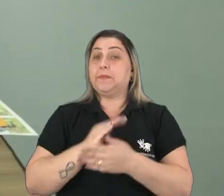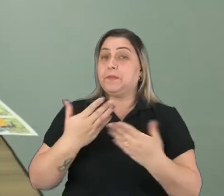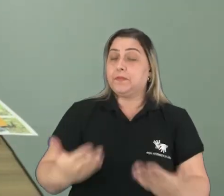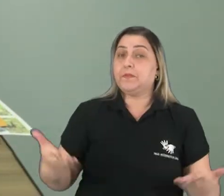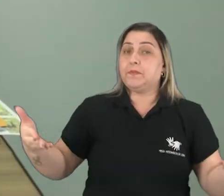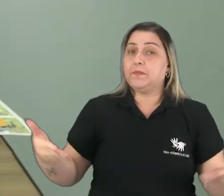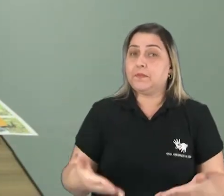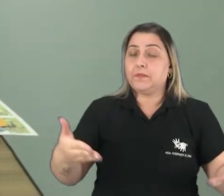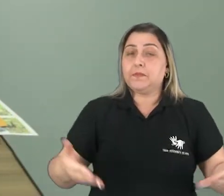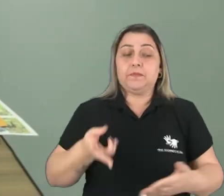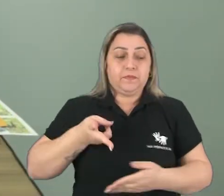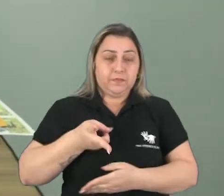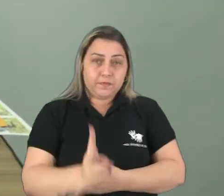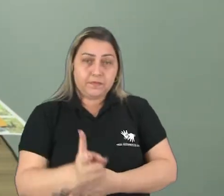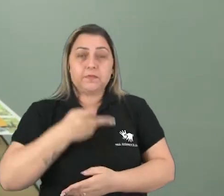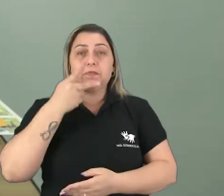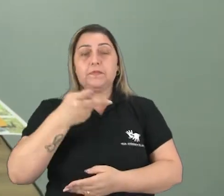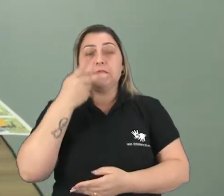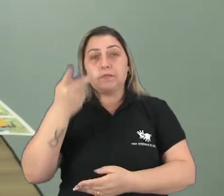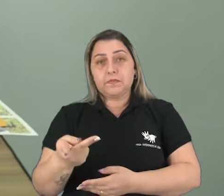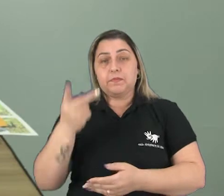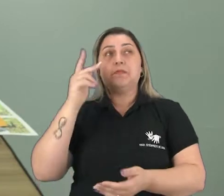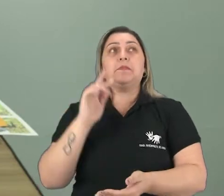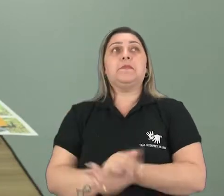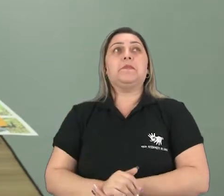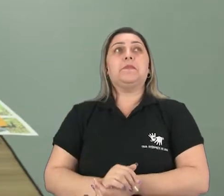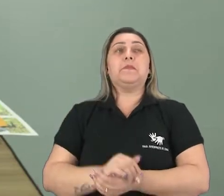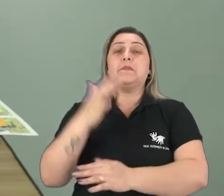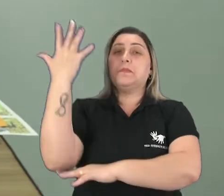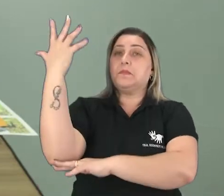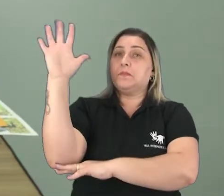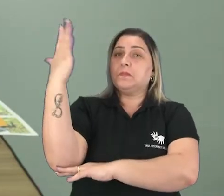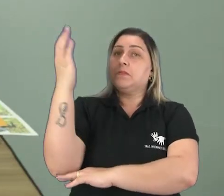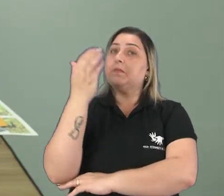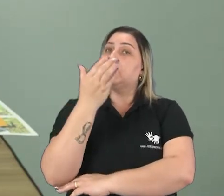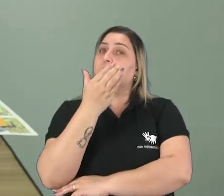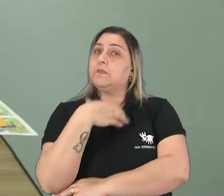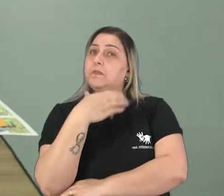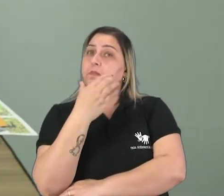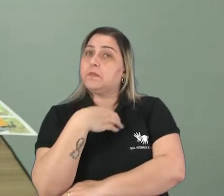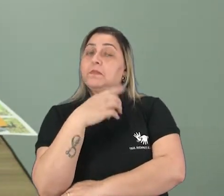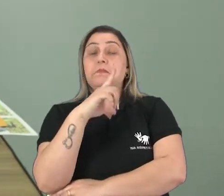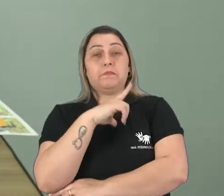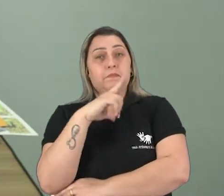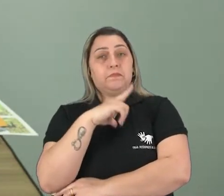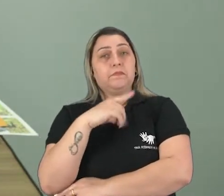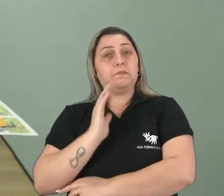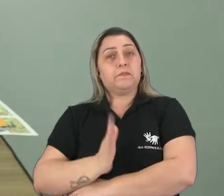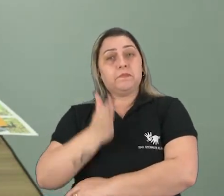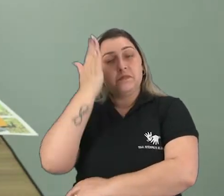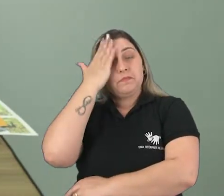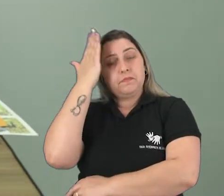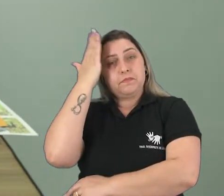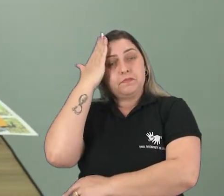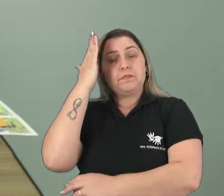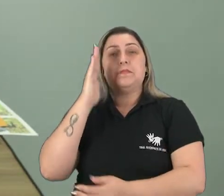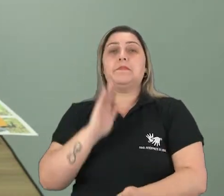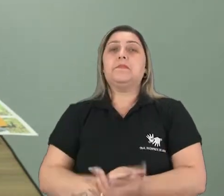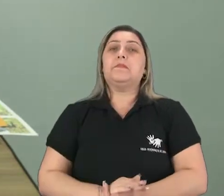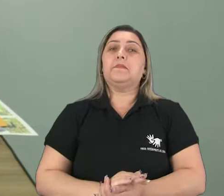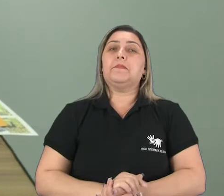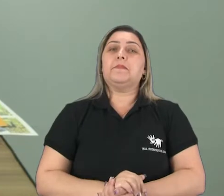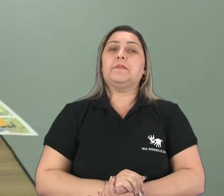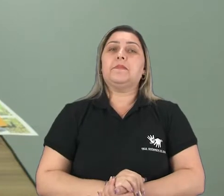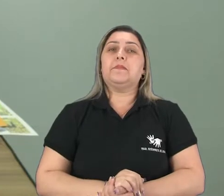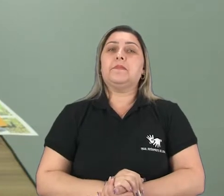Então, agora nós vamos continuar falando sobre essas árvores frutíferas. Nós já sabemos que as árvores frutíferas